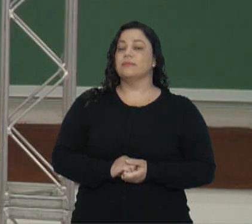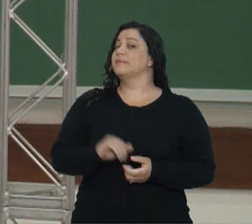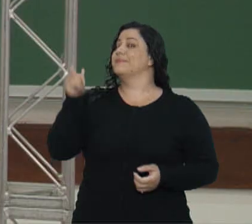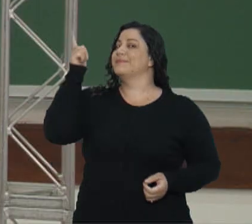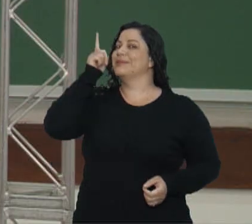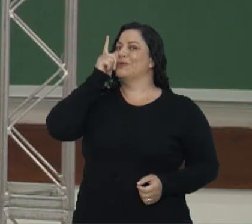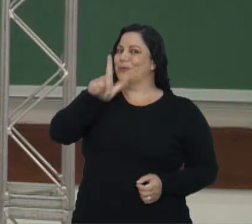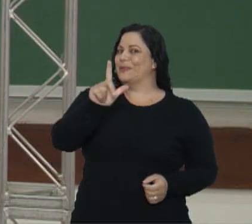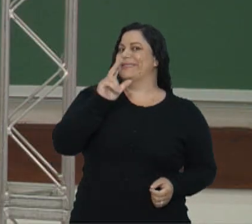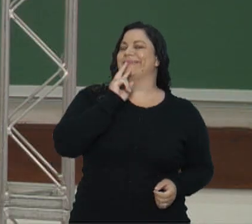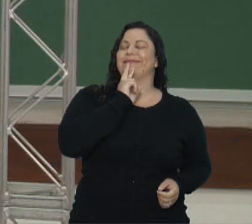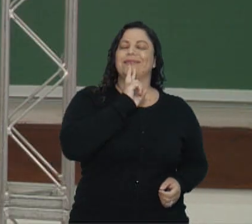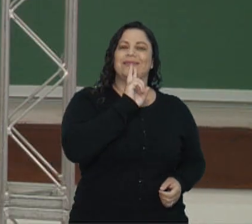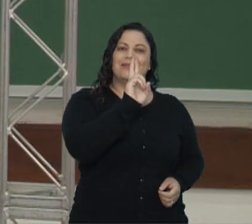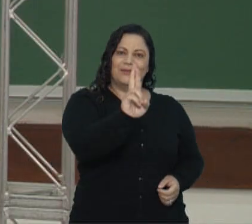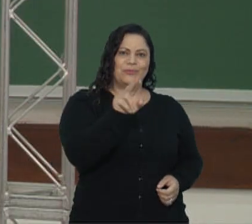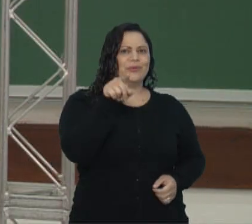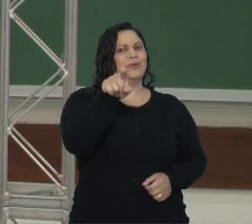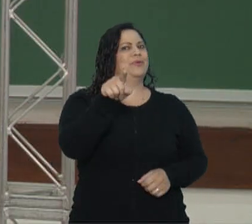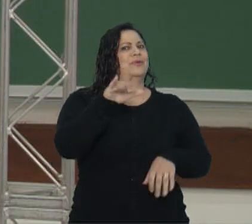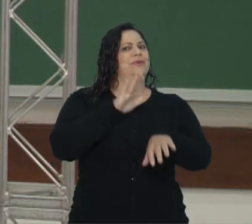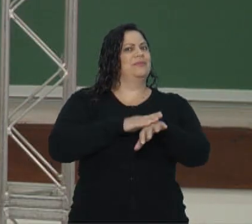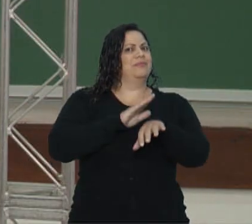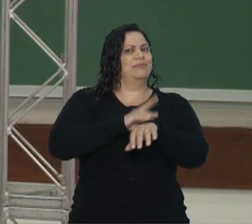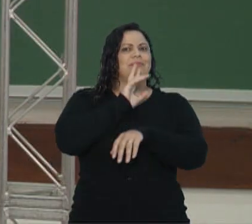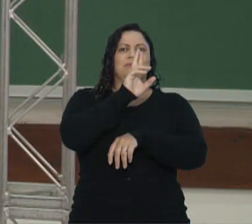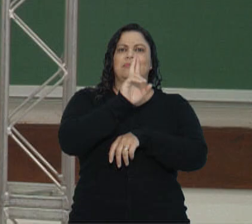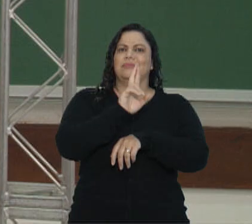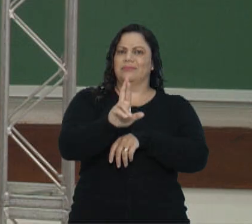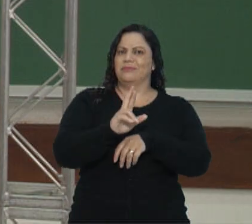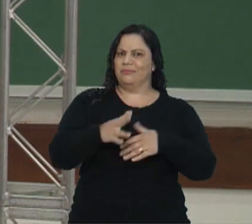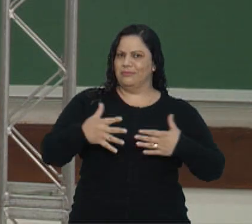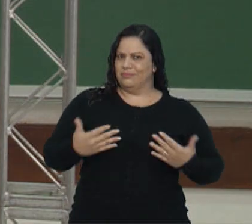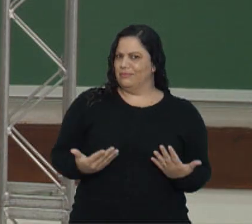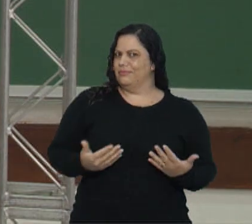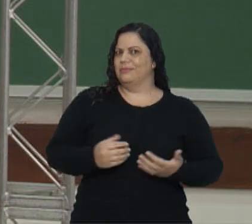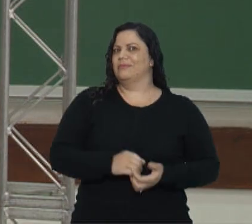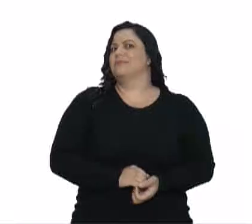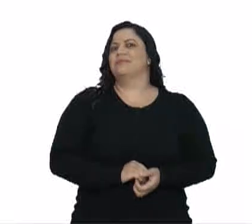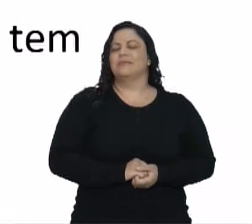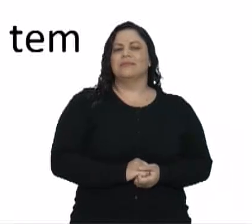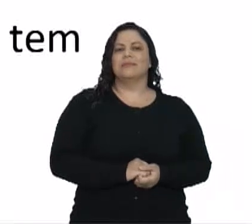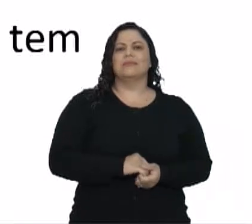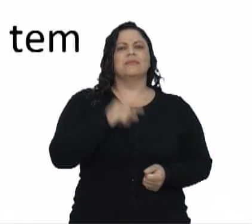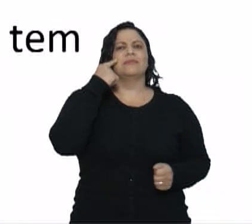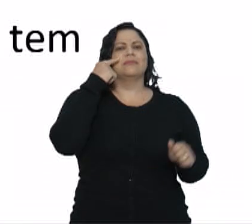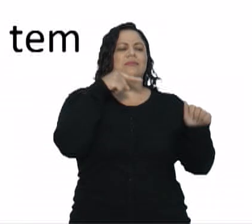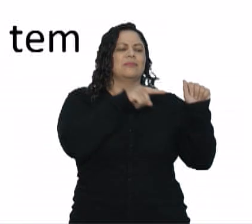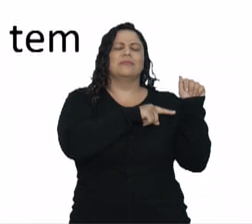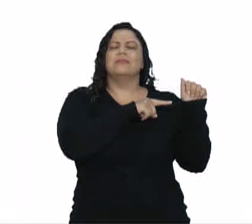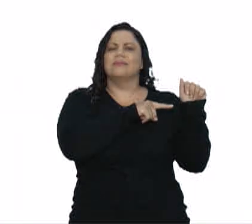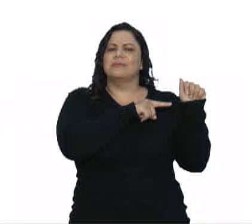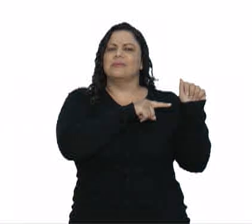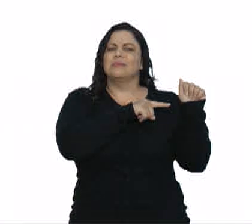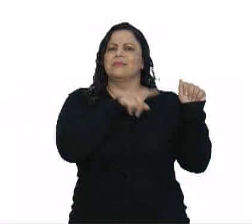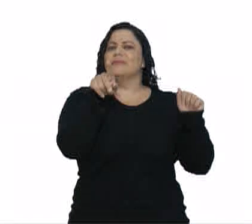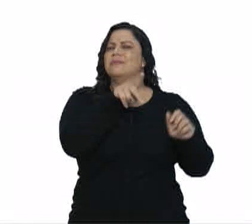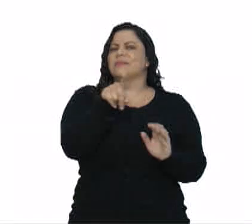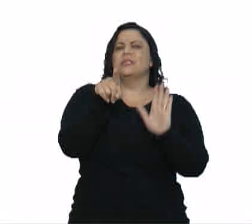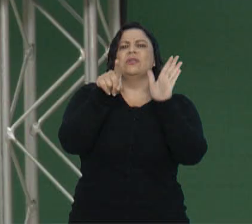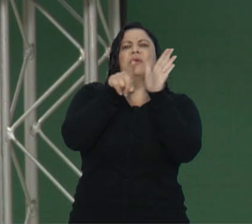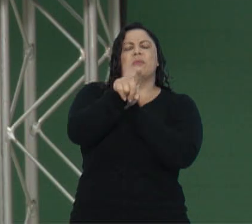Conseguiu responder aí? Você fez as respostinhas? Vamos ver. Na letra A, a professora perguntou qual é